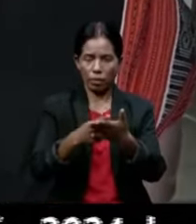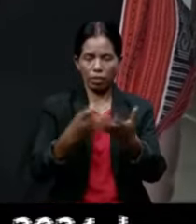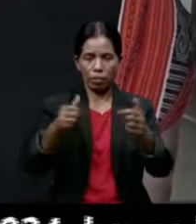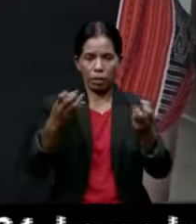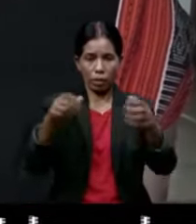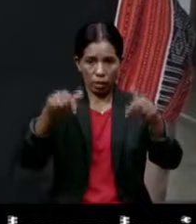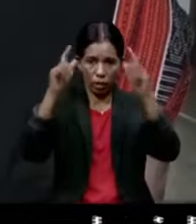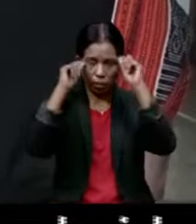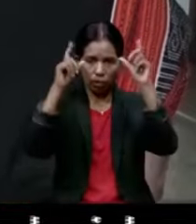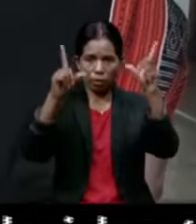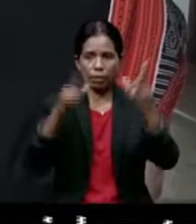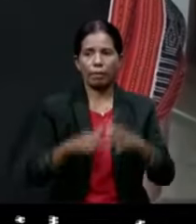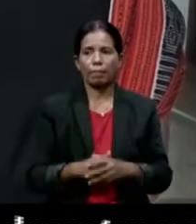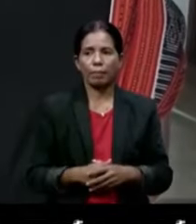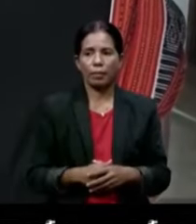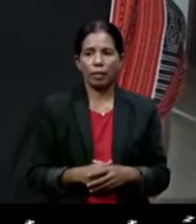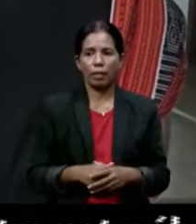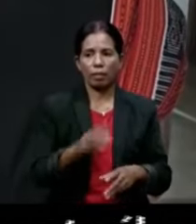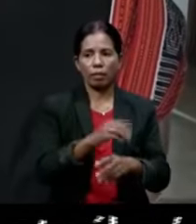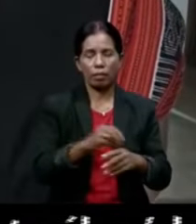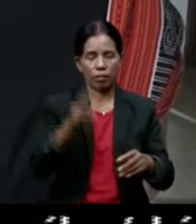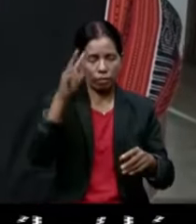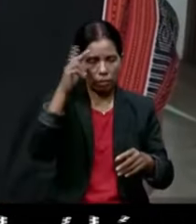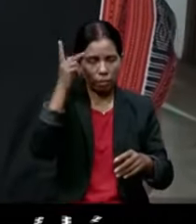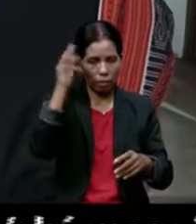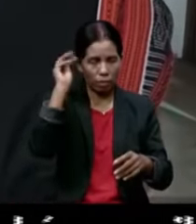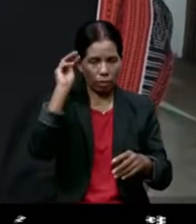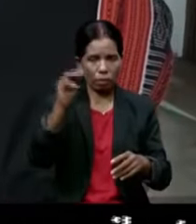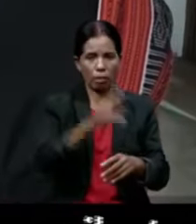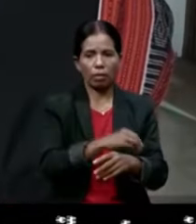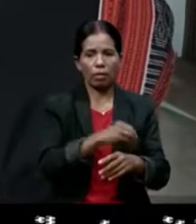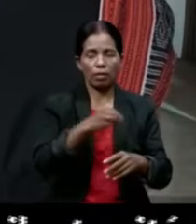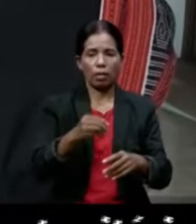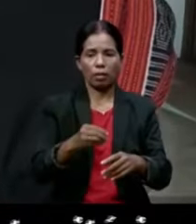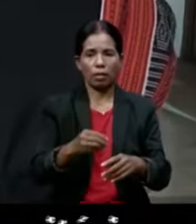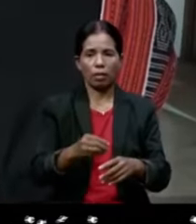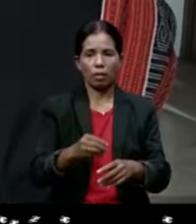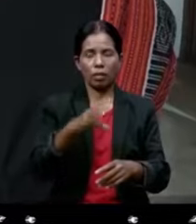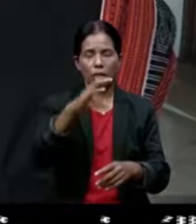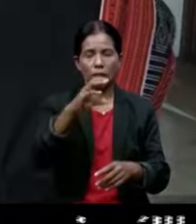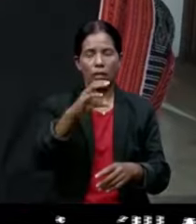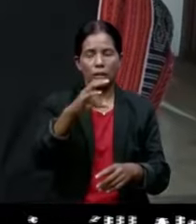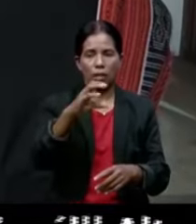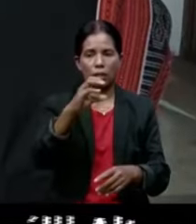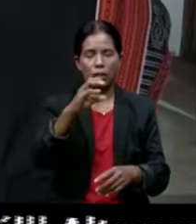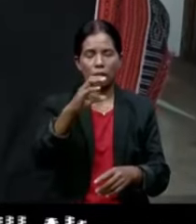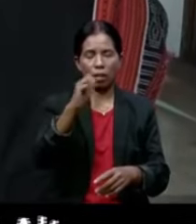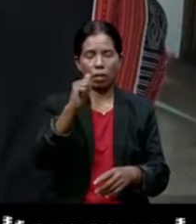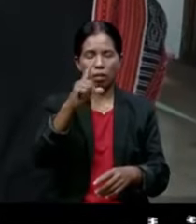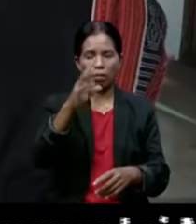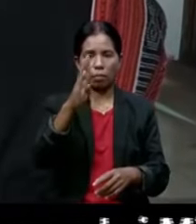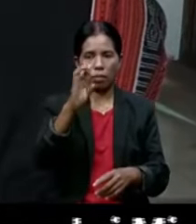Timor-Leste. Sua Excelência, Vice-Primeiro-Ministro Francisco Caboaldi, lá,